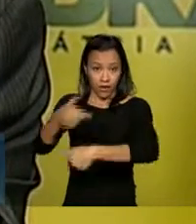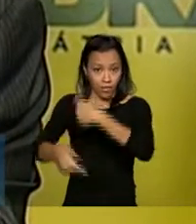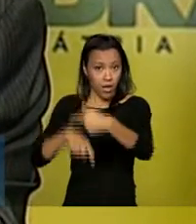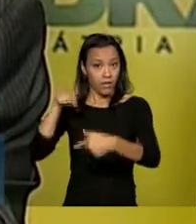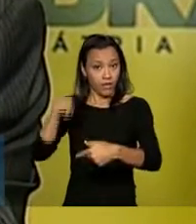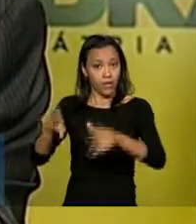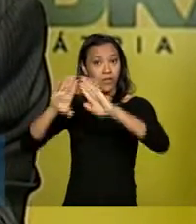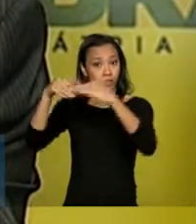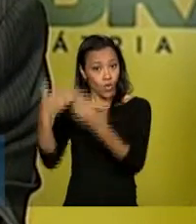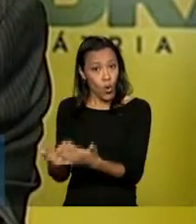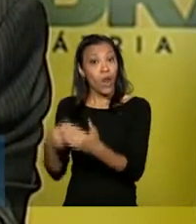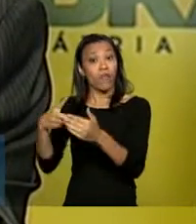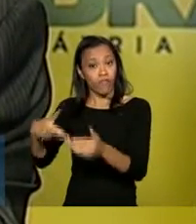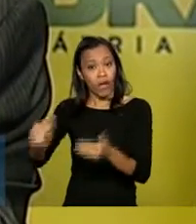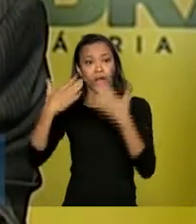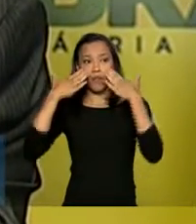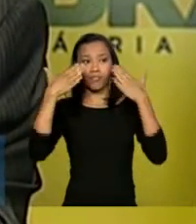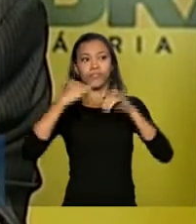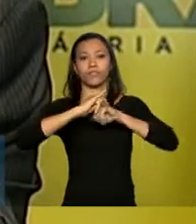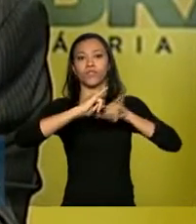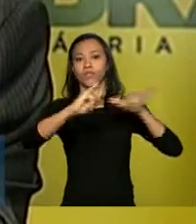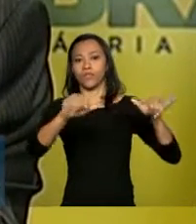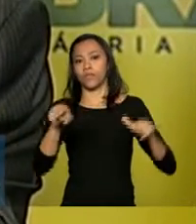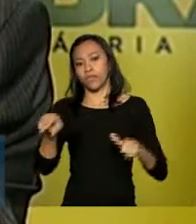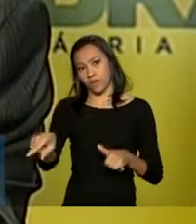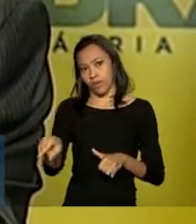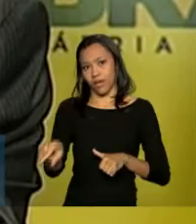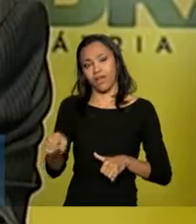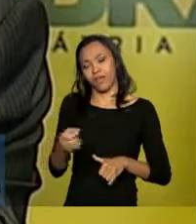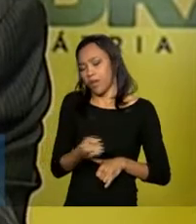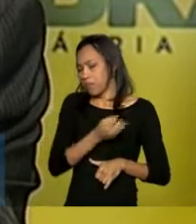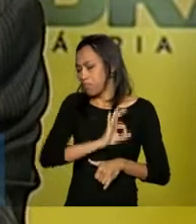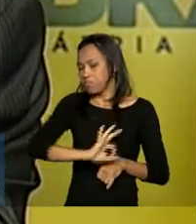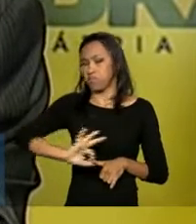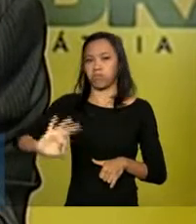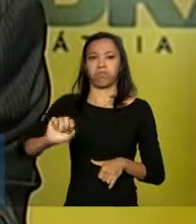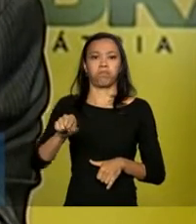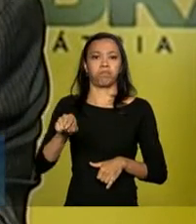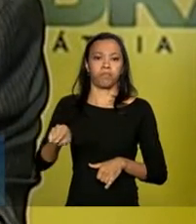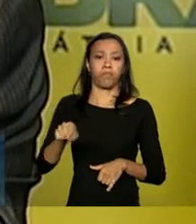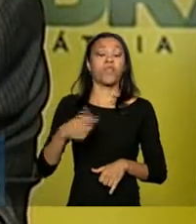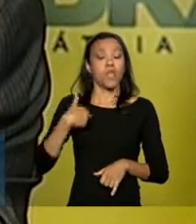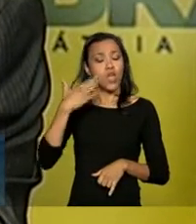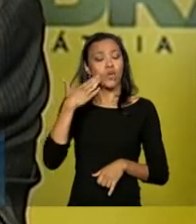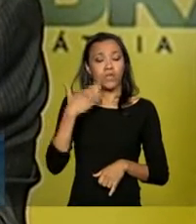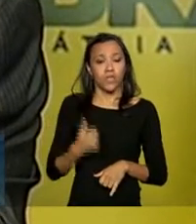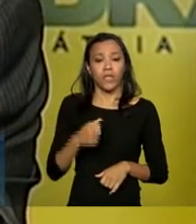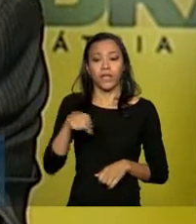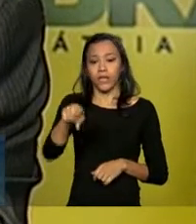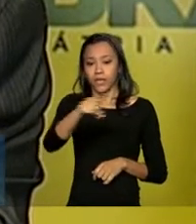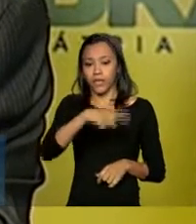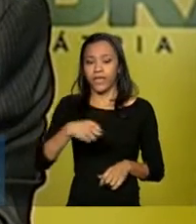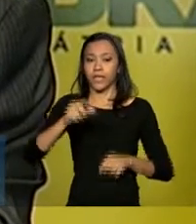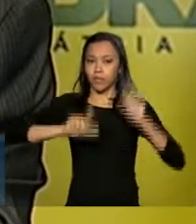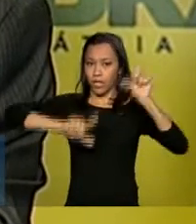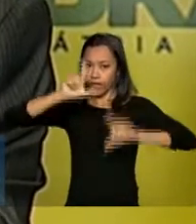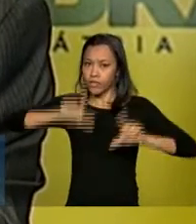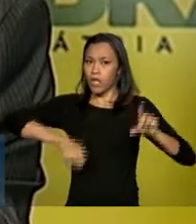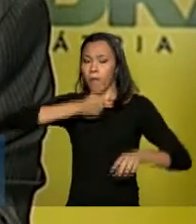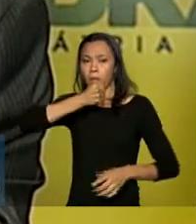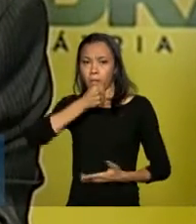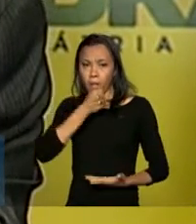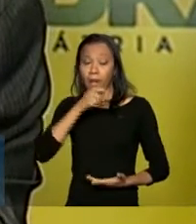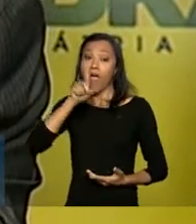notável e a escola merece realmente um caráter exemplar. Eu sei que para a imprensa é muito